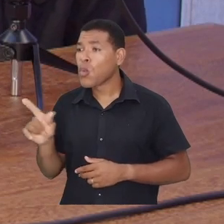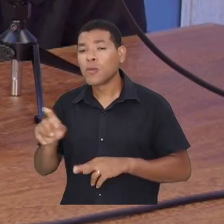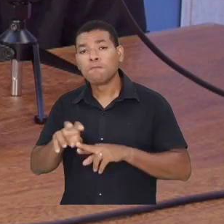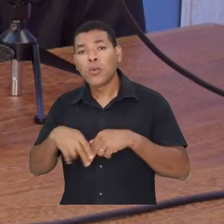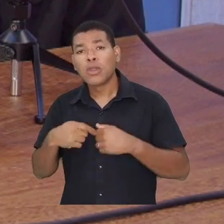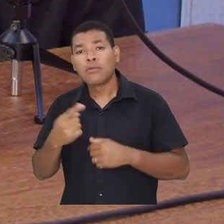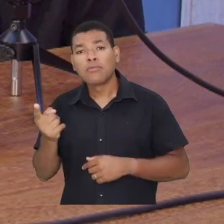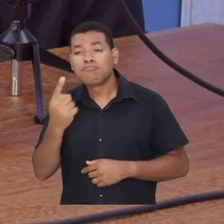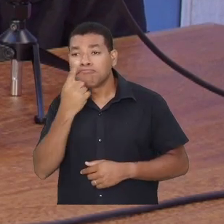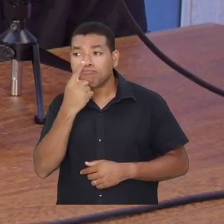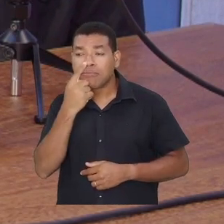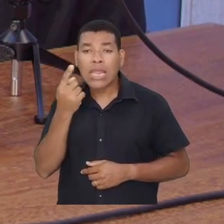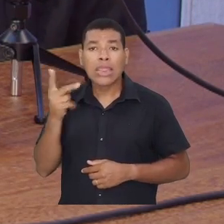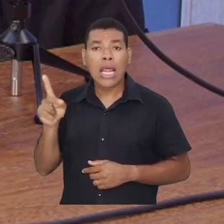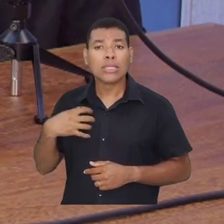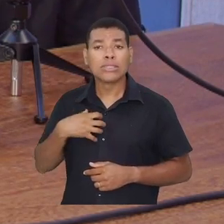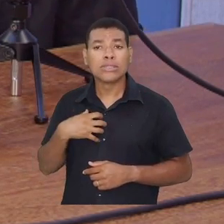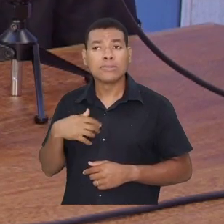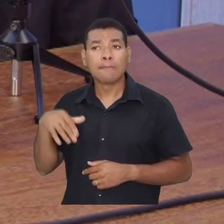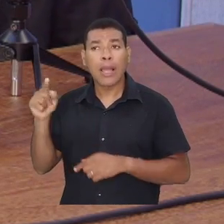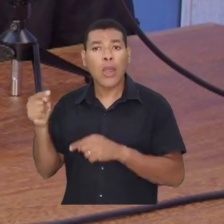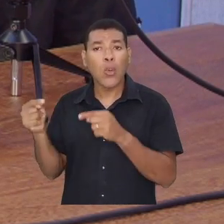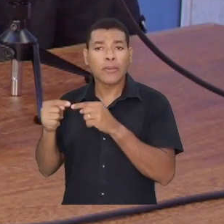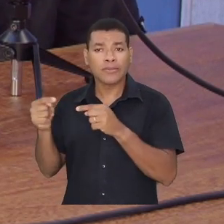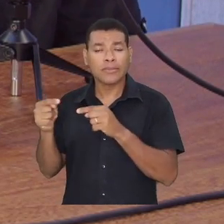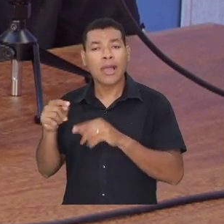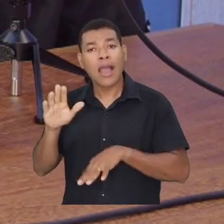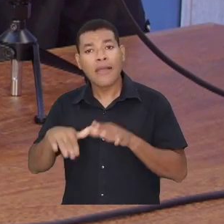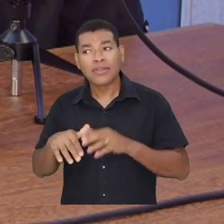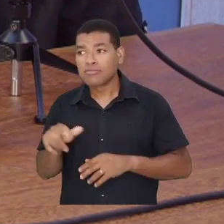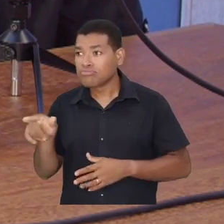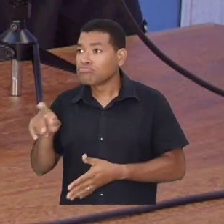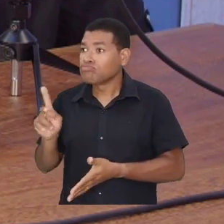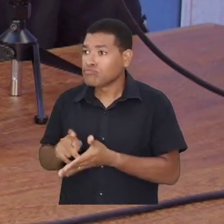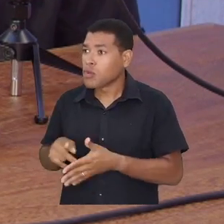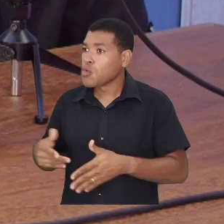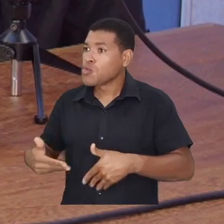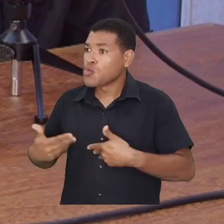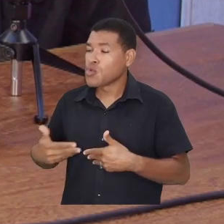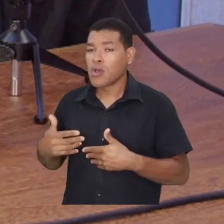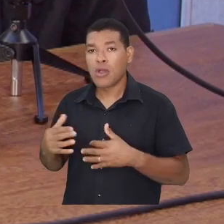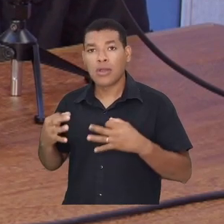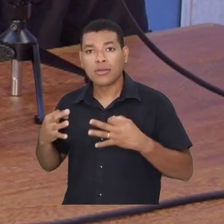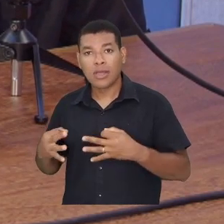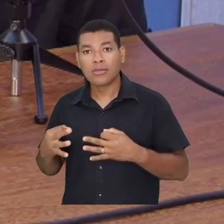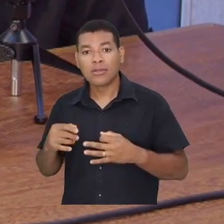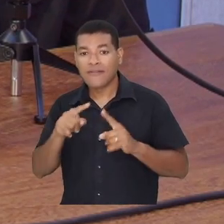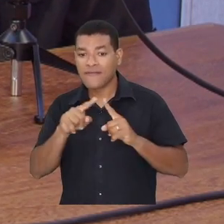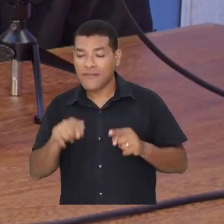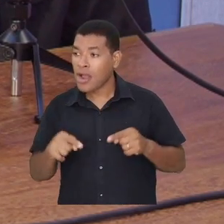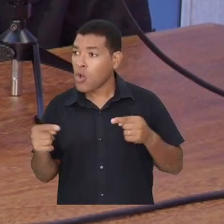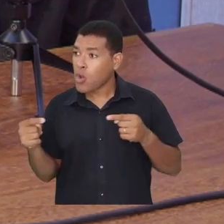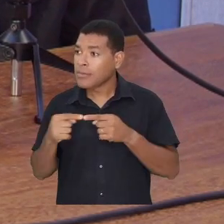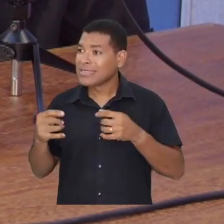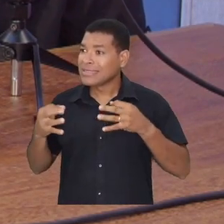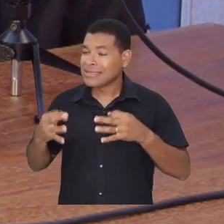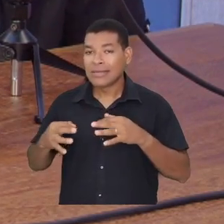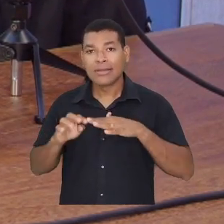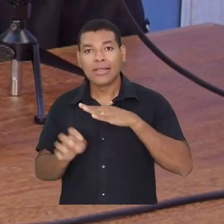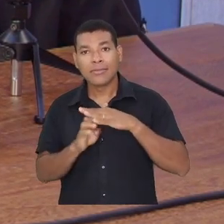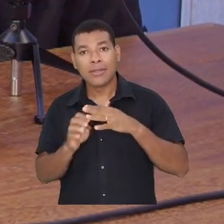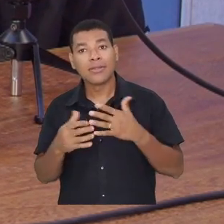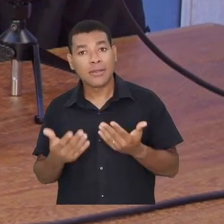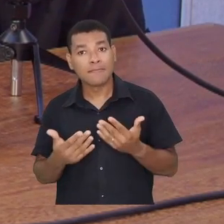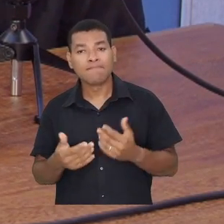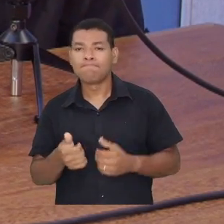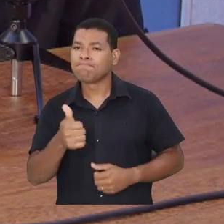conta do fit, por conta, de repente, algo que motiva a pessoa genuinamente é exatamente o que a vaga propõe, exatamente o que a empresa propõe.